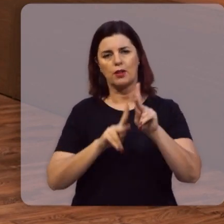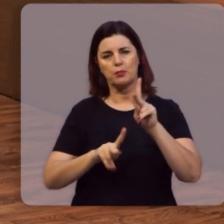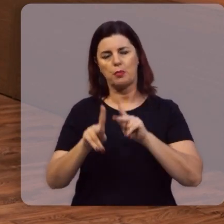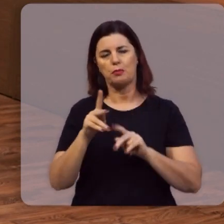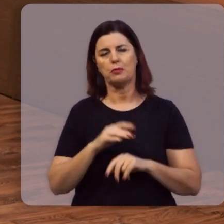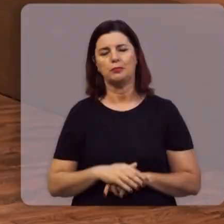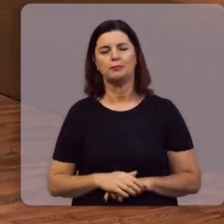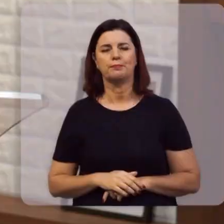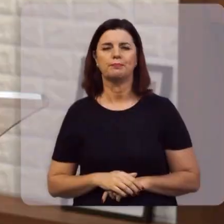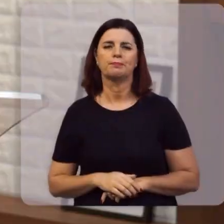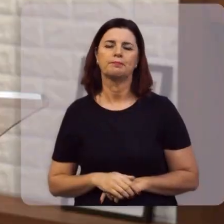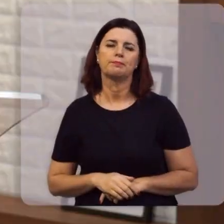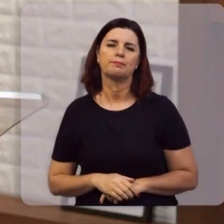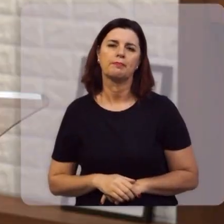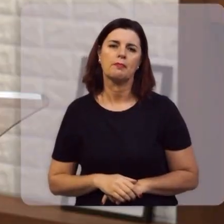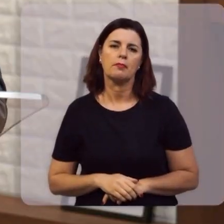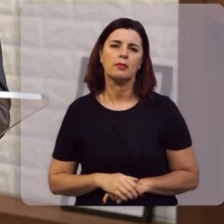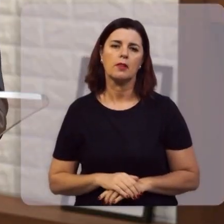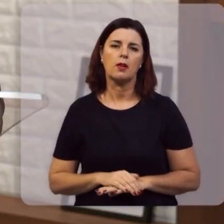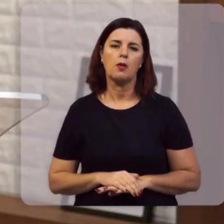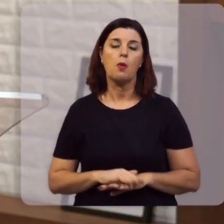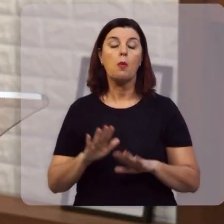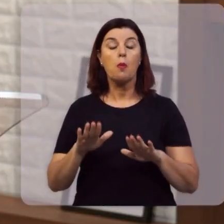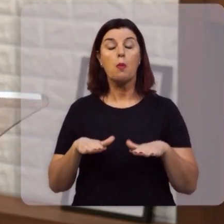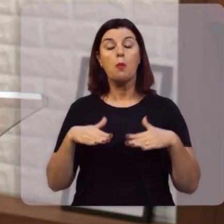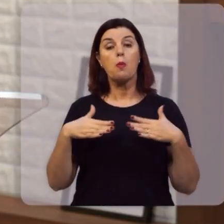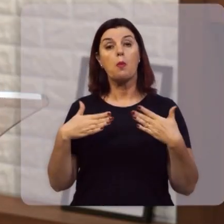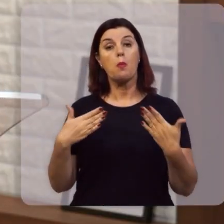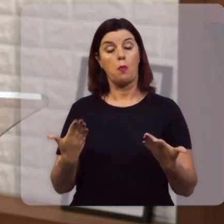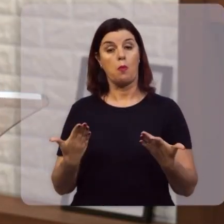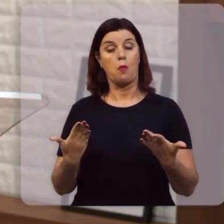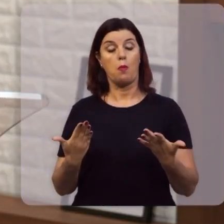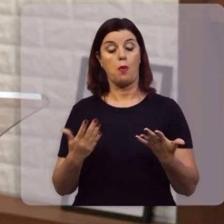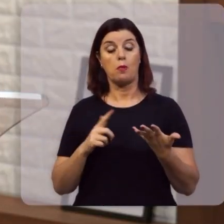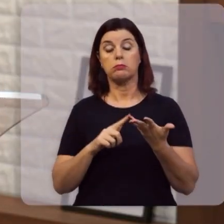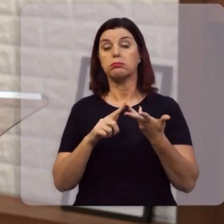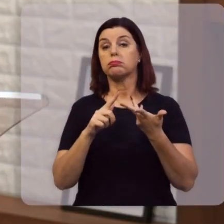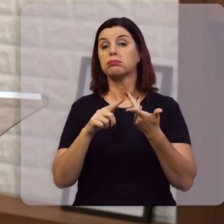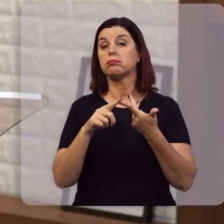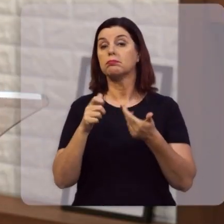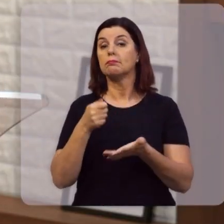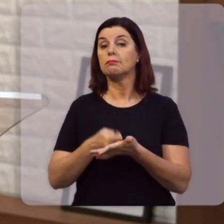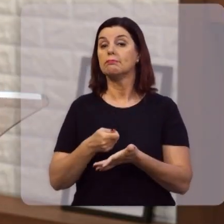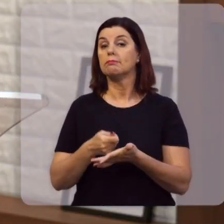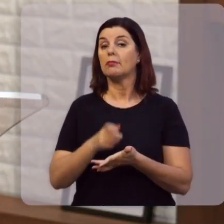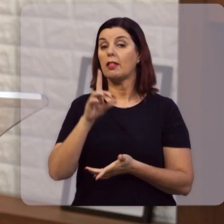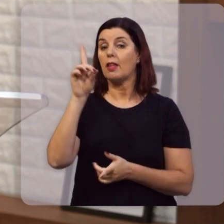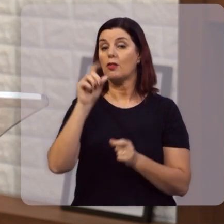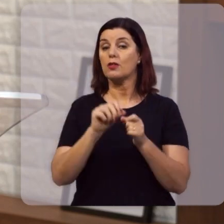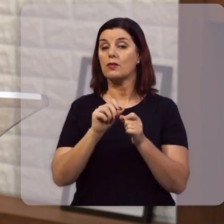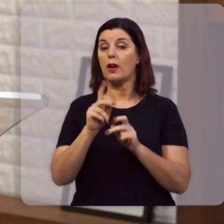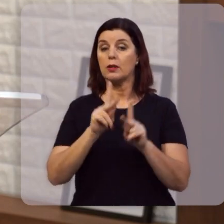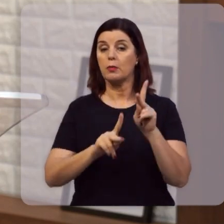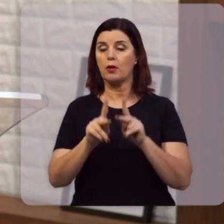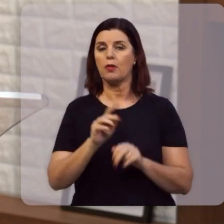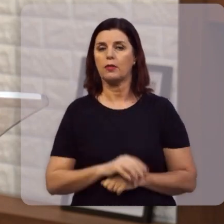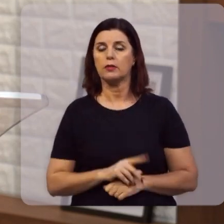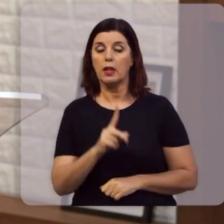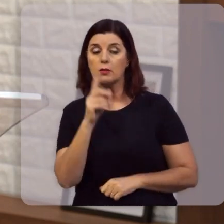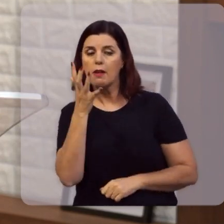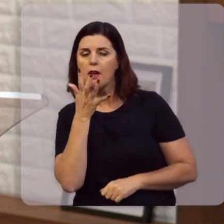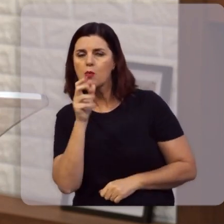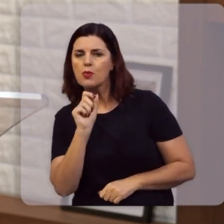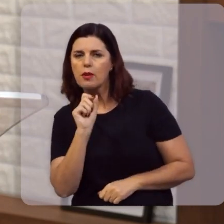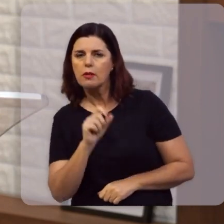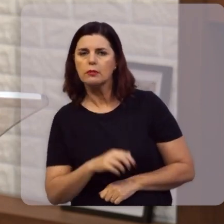povo. Quais são aqui as exigências que Deus faz ao seu povo? O que Deus requer